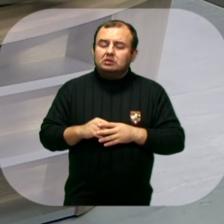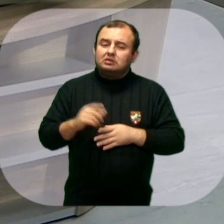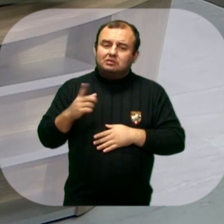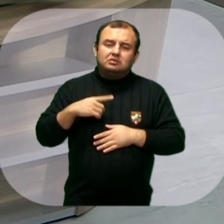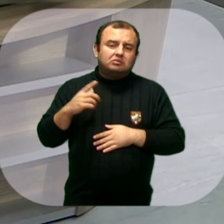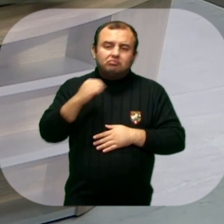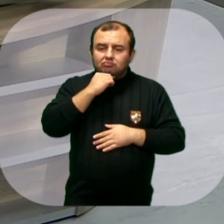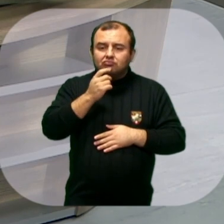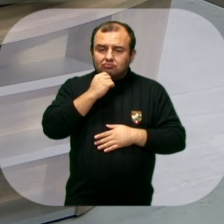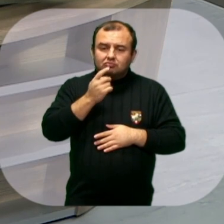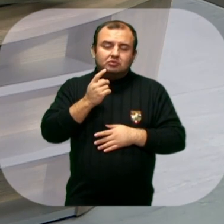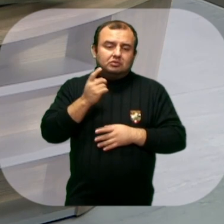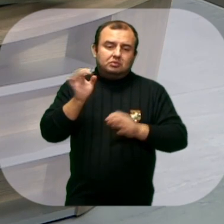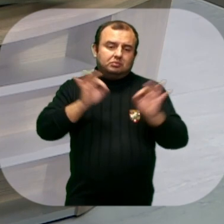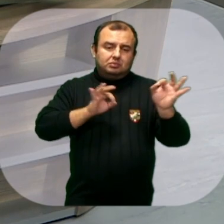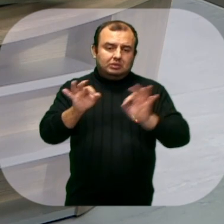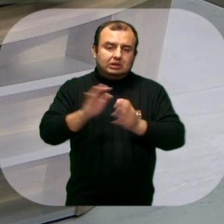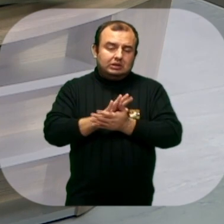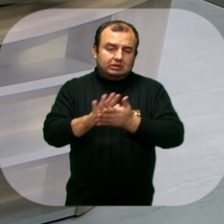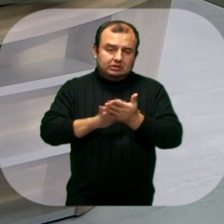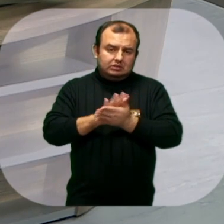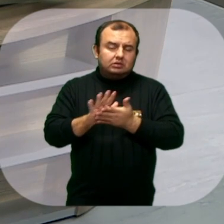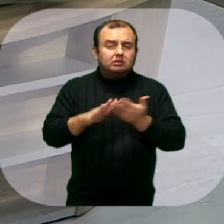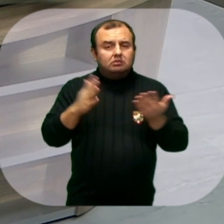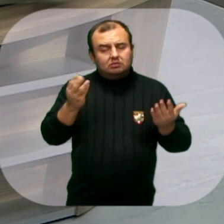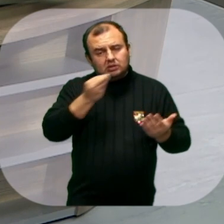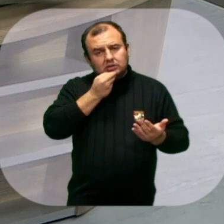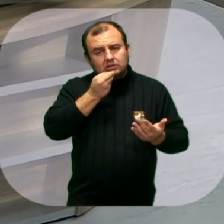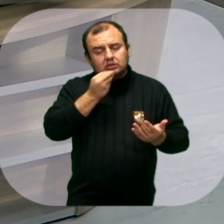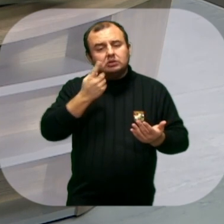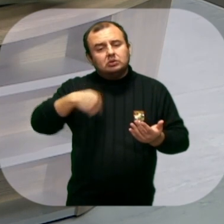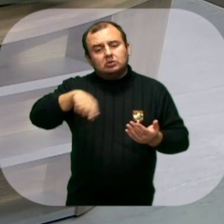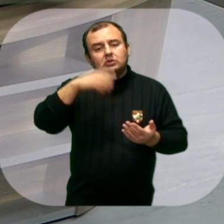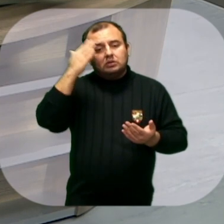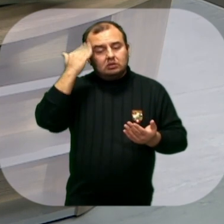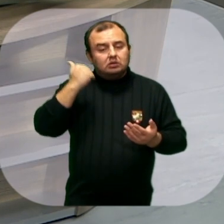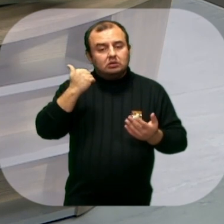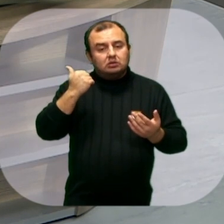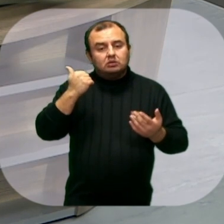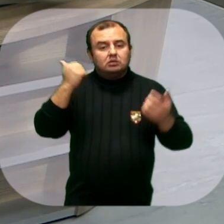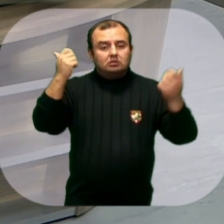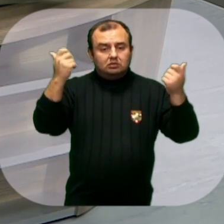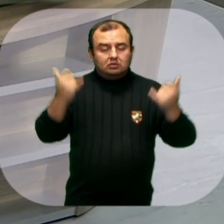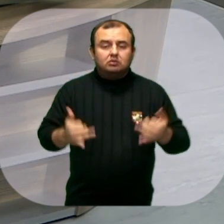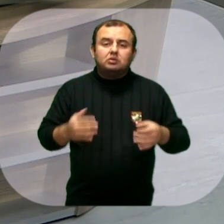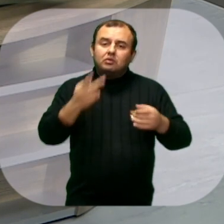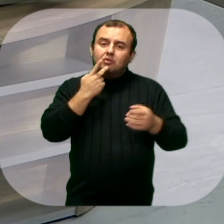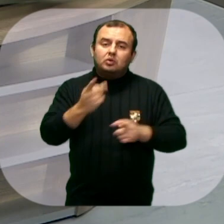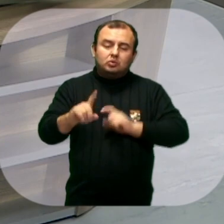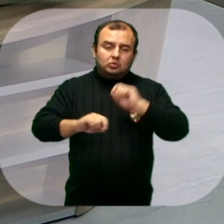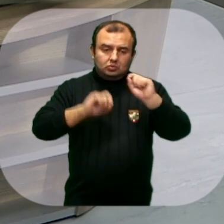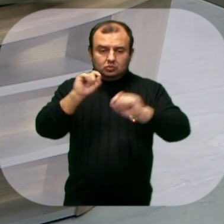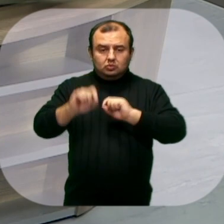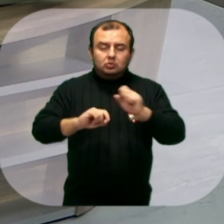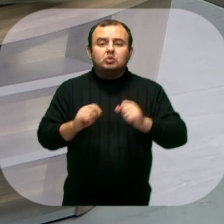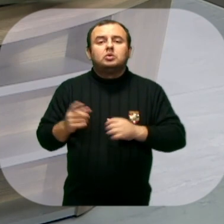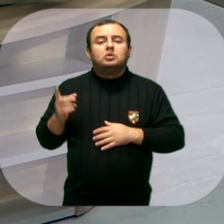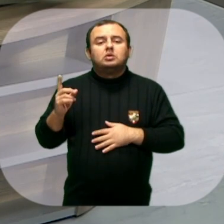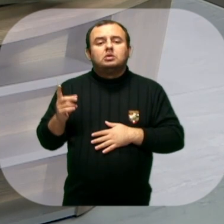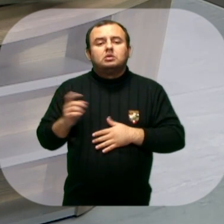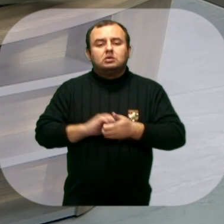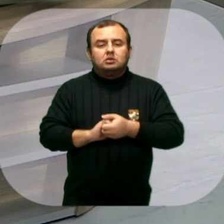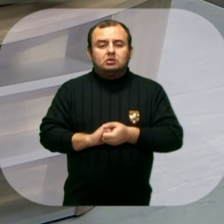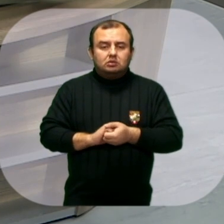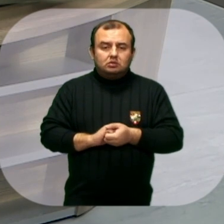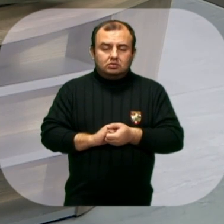realmente em condições ruins. Embora a gente saiba que pelo menos foi apregoado, foi falado que recentemente, a questão